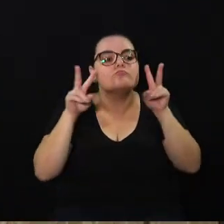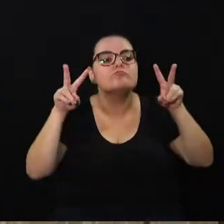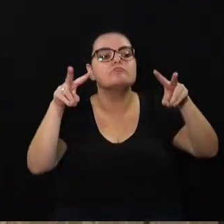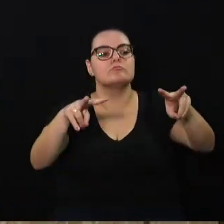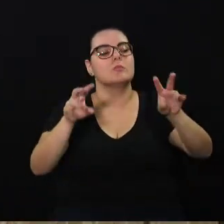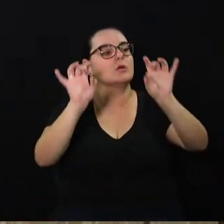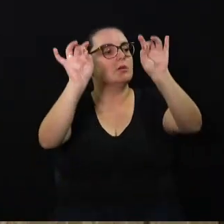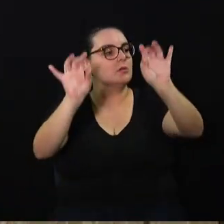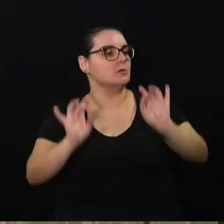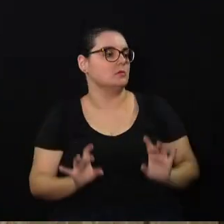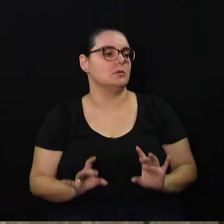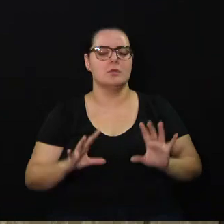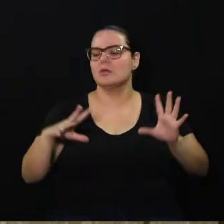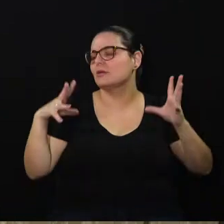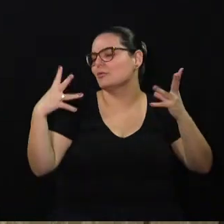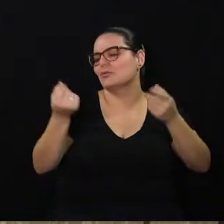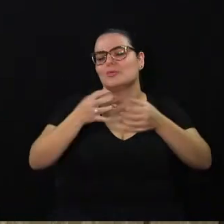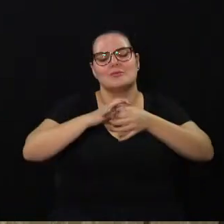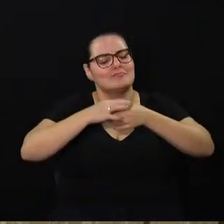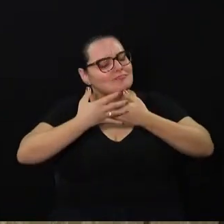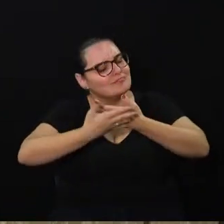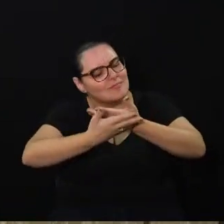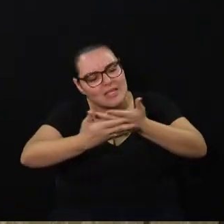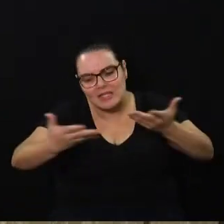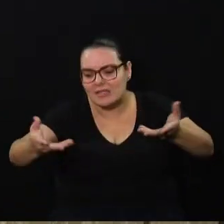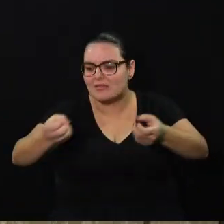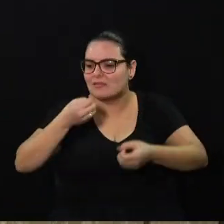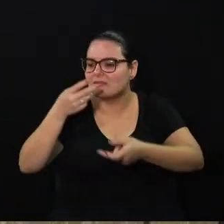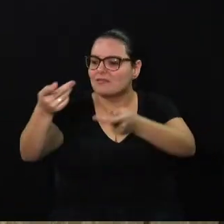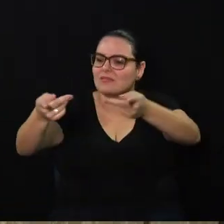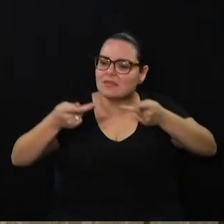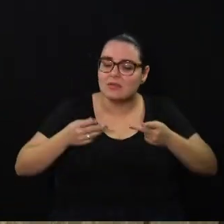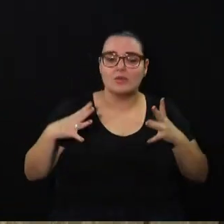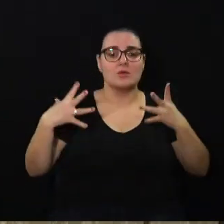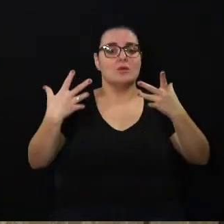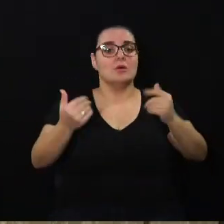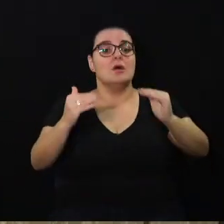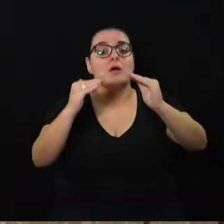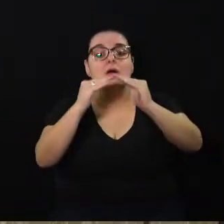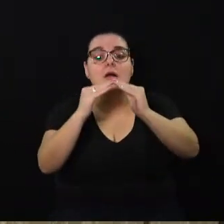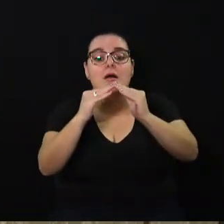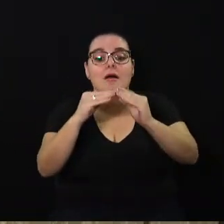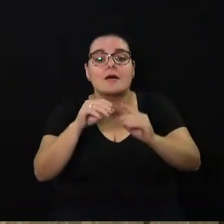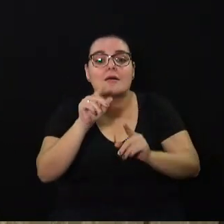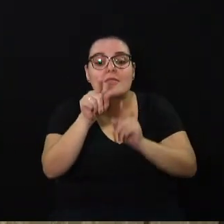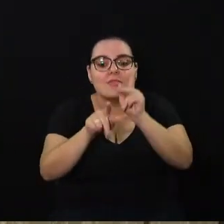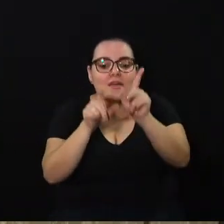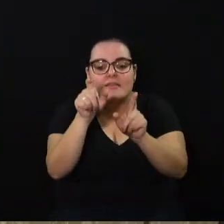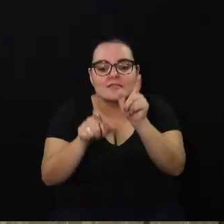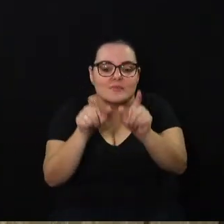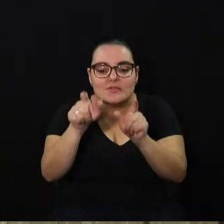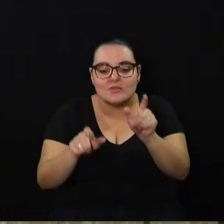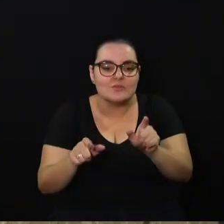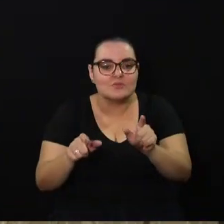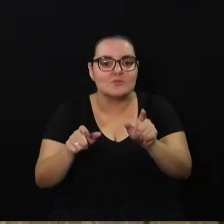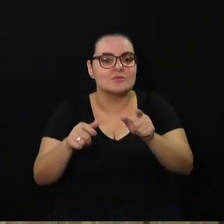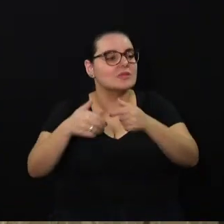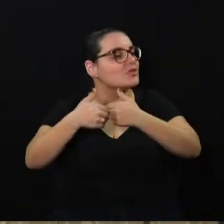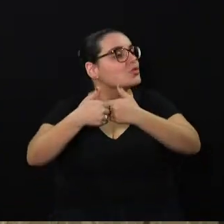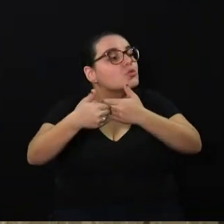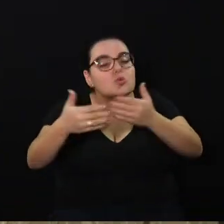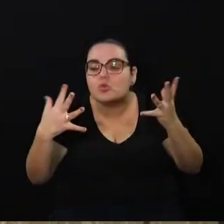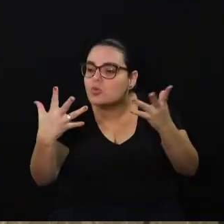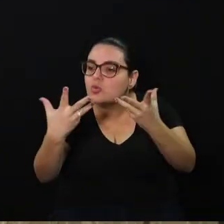e aqui todos se sintam em casa a casa do povo e quando a gente fala a casa do povo tem que ser a casa de todos independente da sua condição física